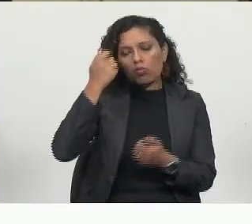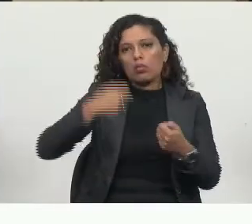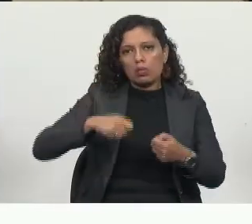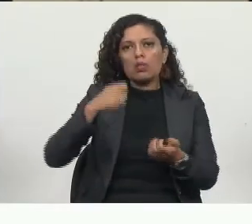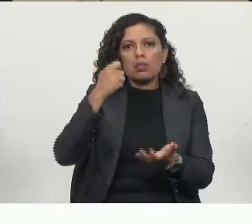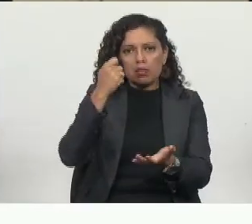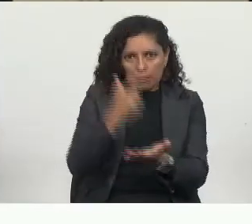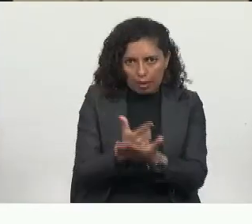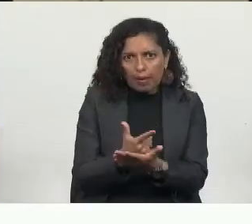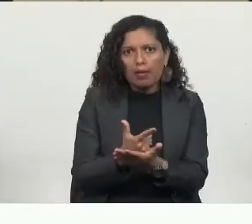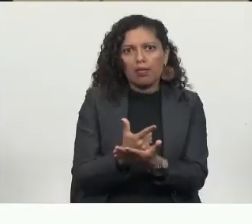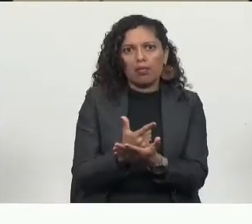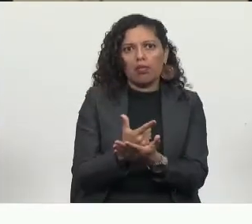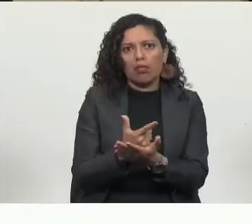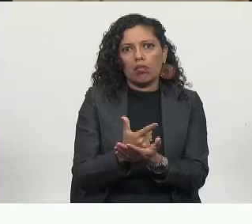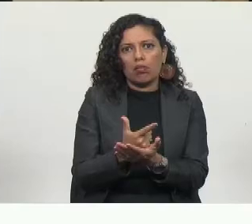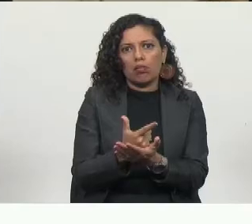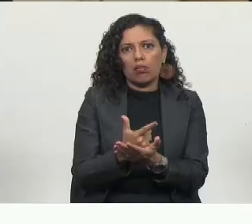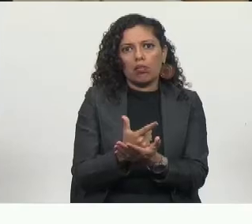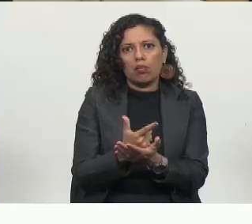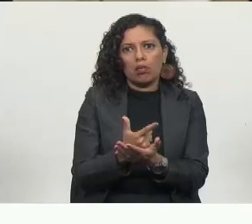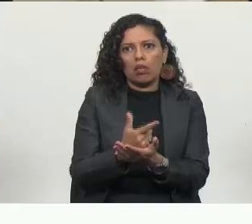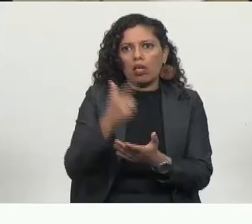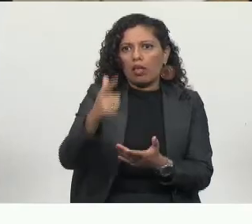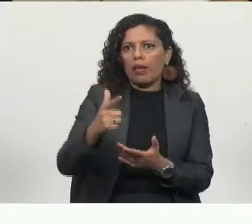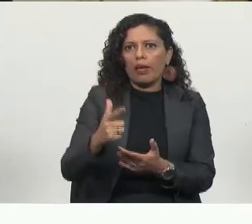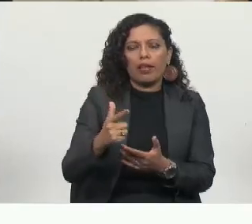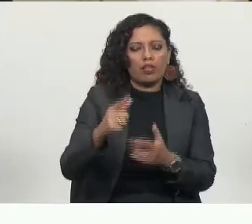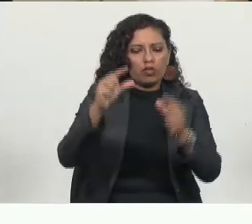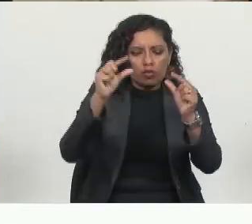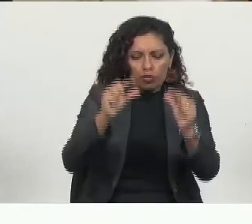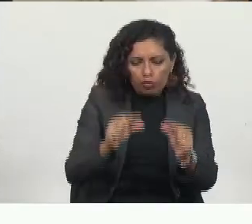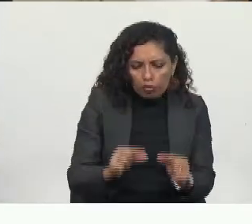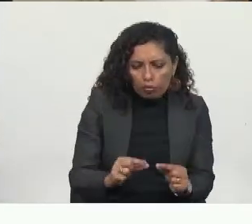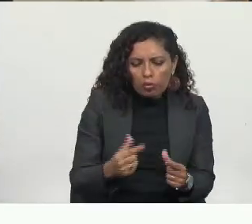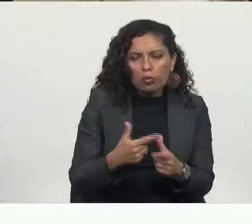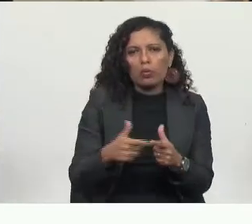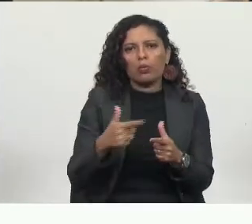ao extremo. Eu também acho. Eu acho que ela não tem que ter direito à progressão de pena ou